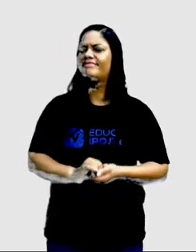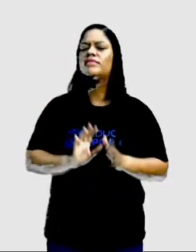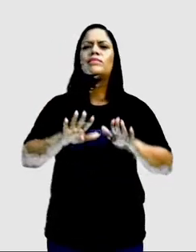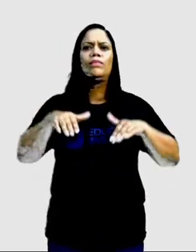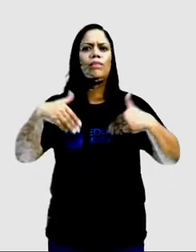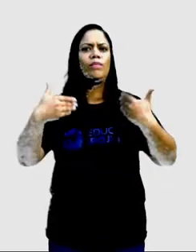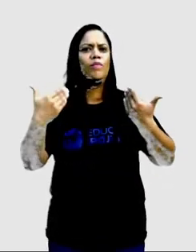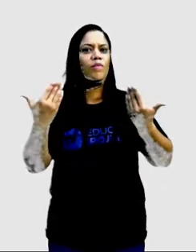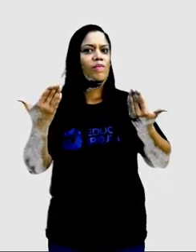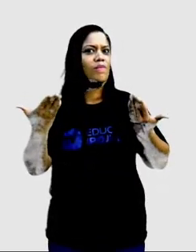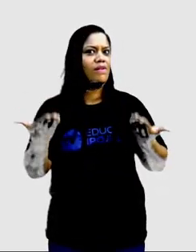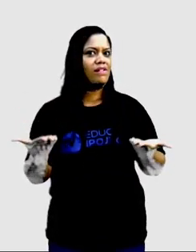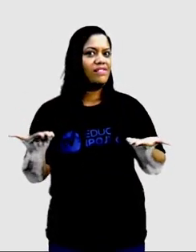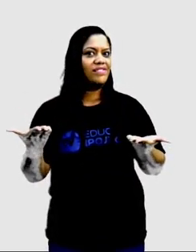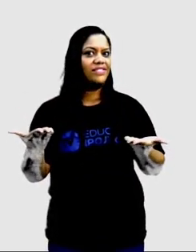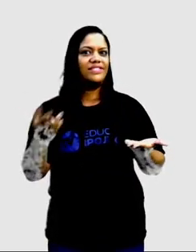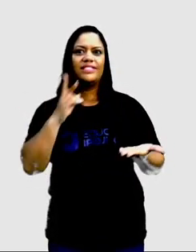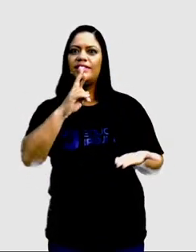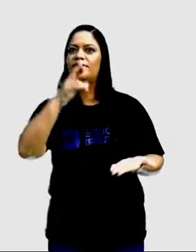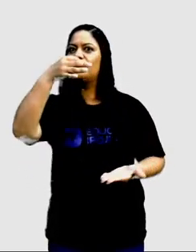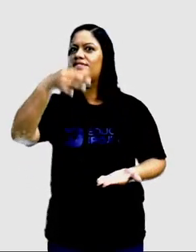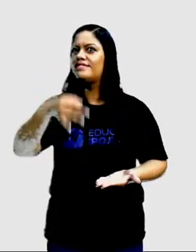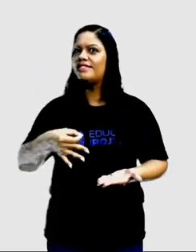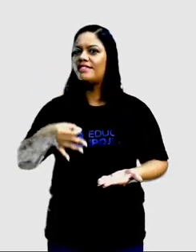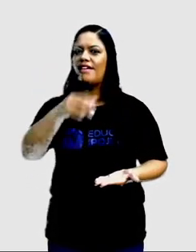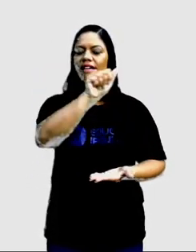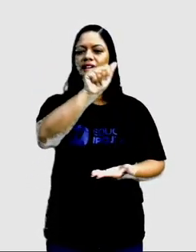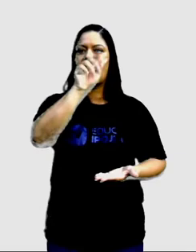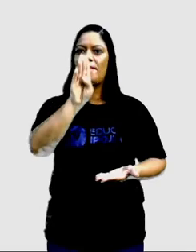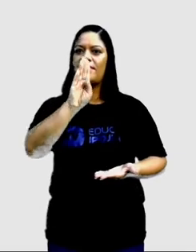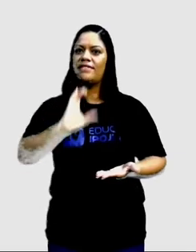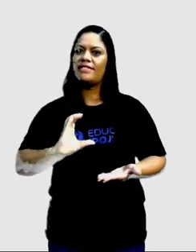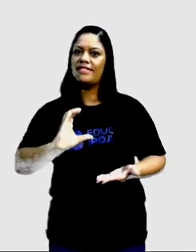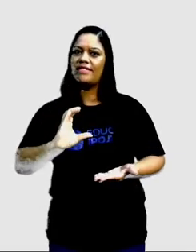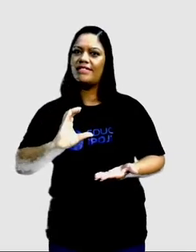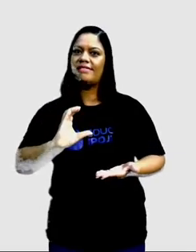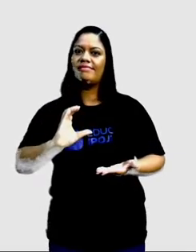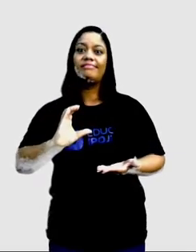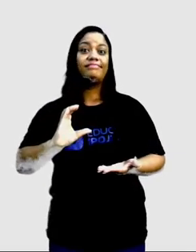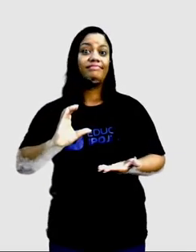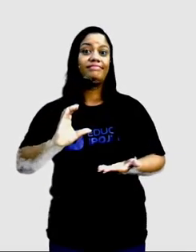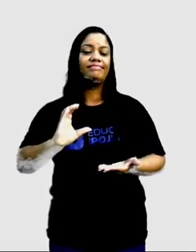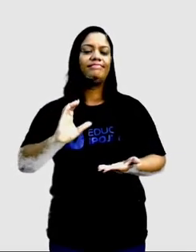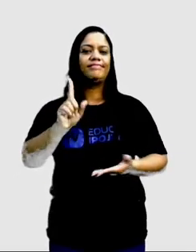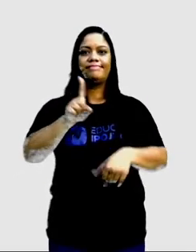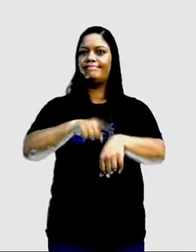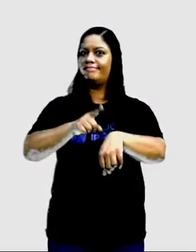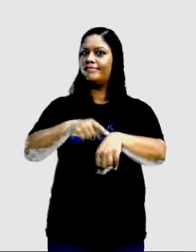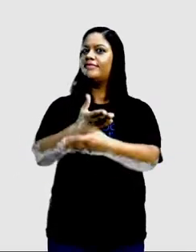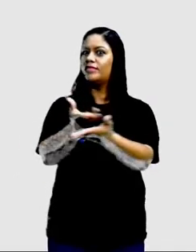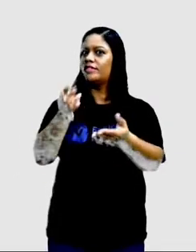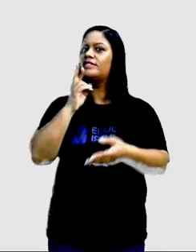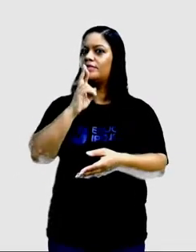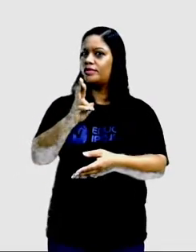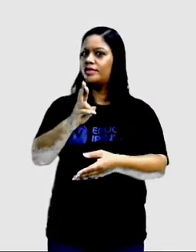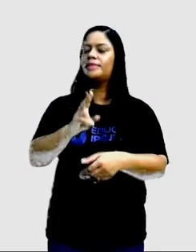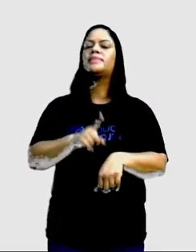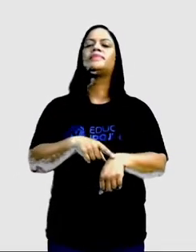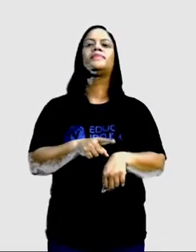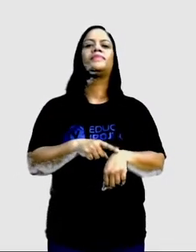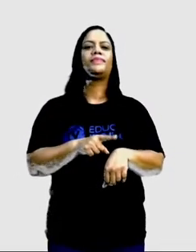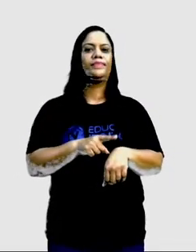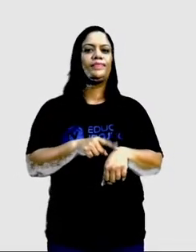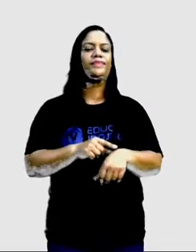Qual você acha que seja a resposta? A, B ou C? Cálculo? Vou dar um tempinho, viu? Muito